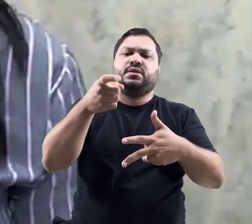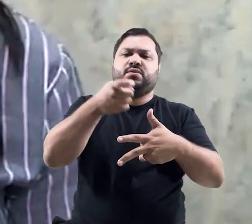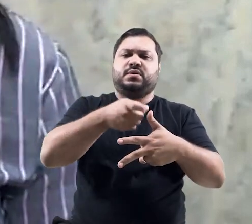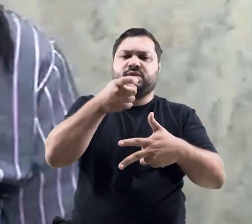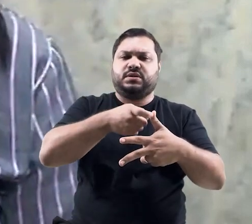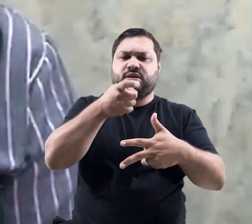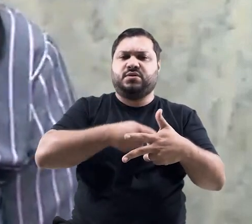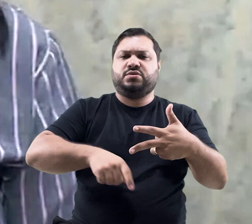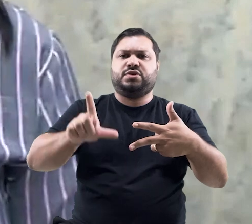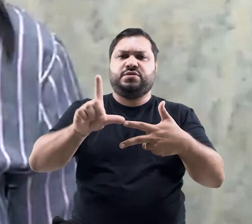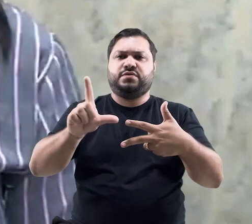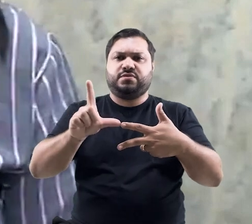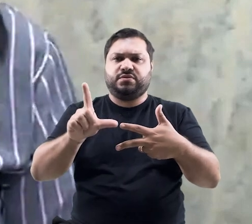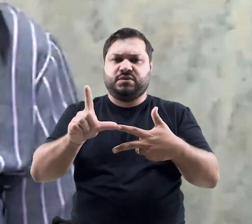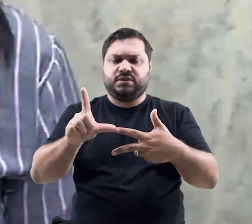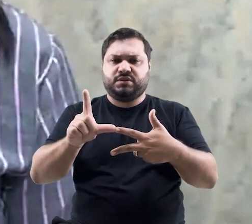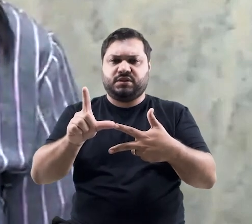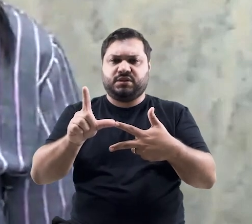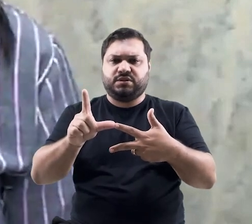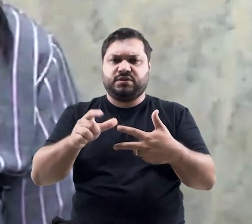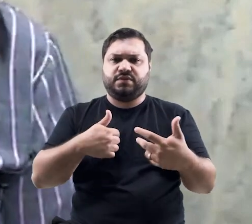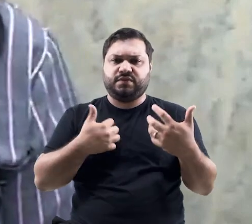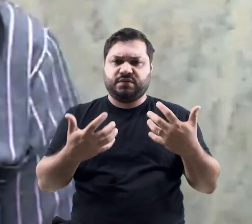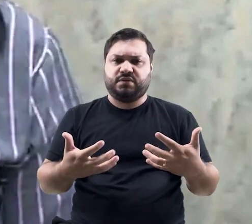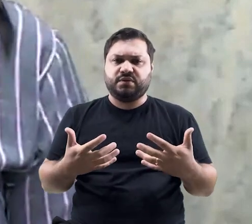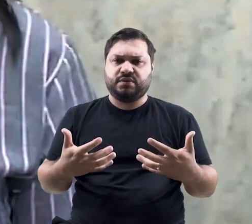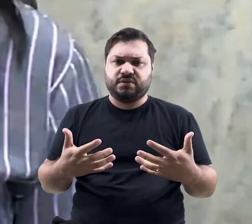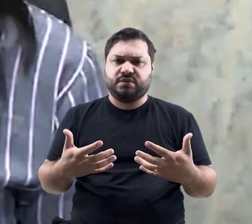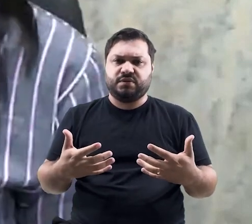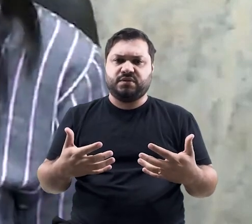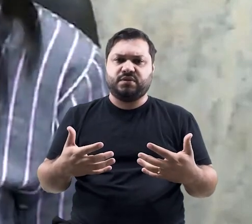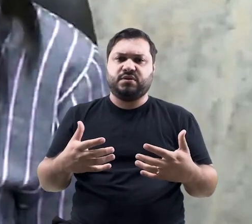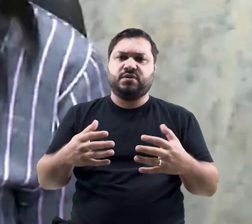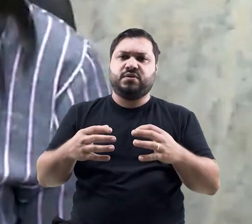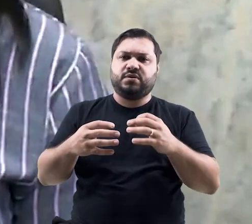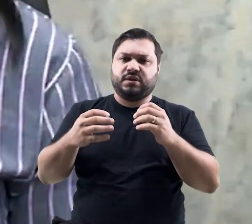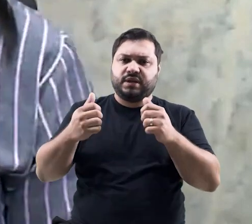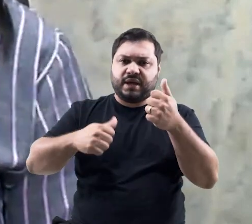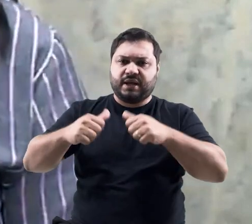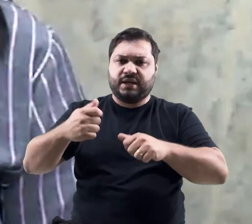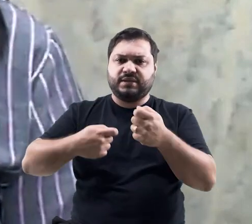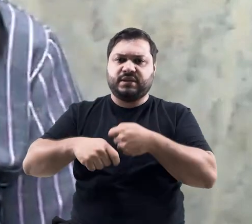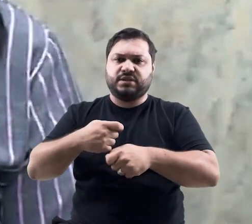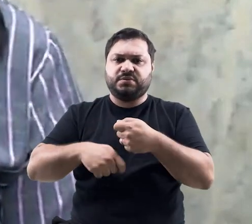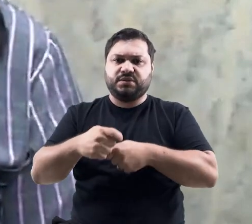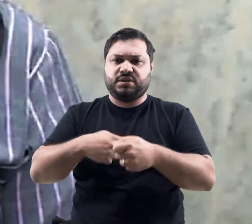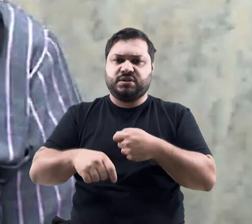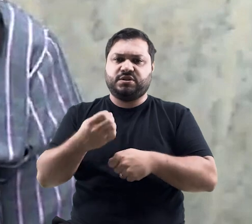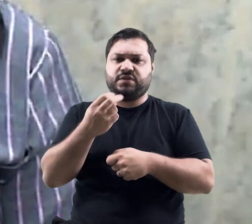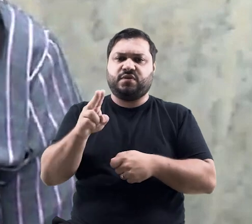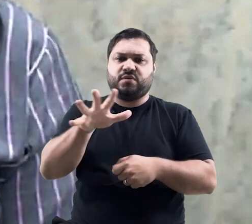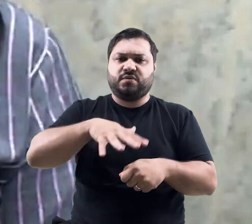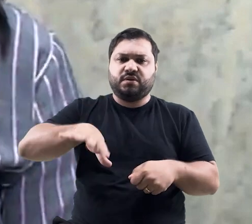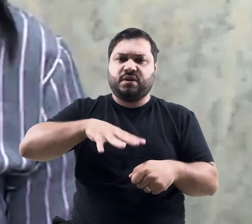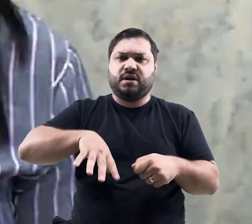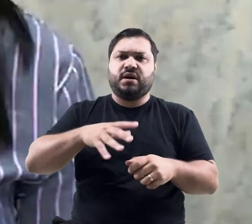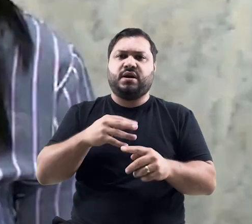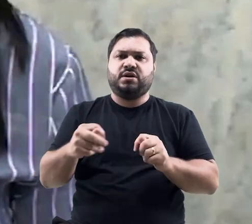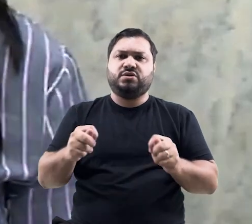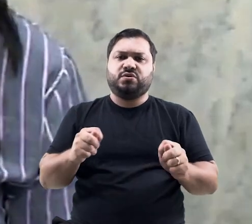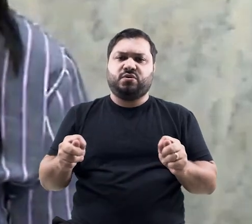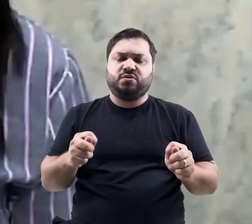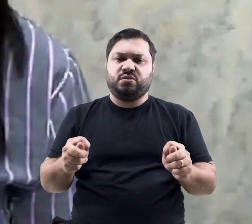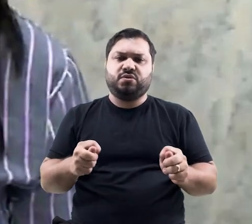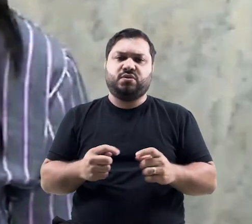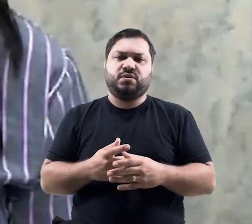poder executivo, ou no legislativo. Eu queria a carreira de analista administrativo ou na área